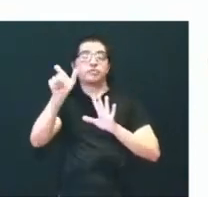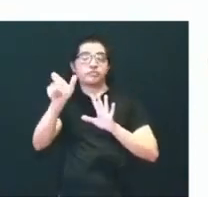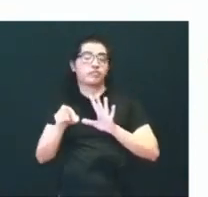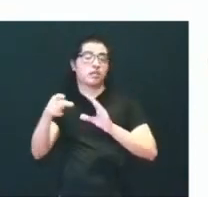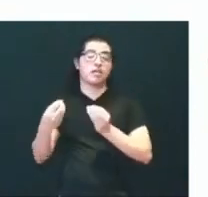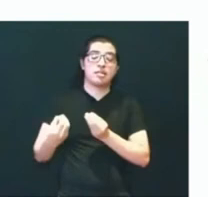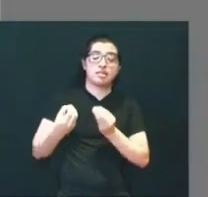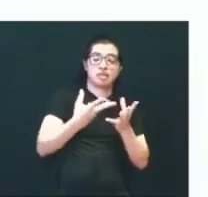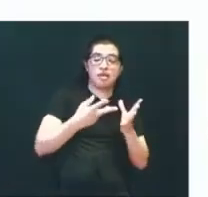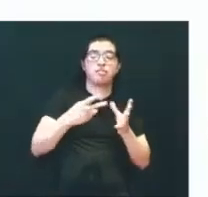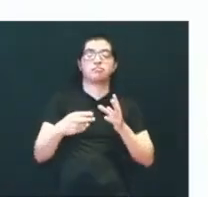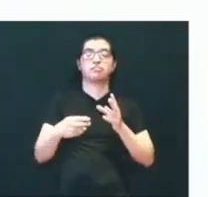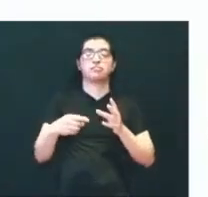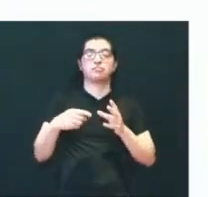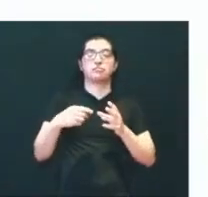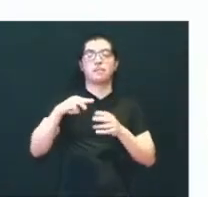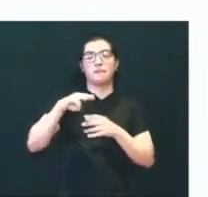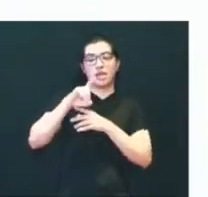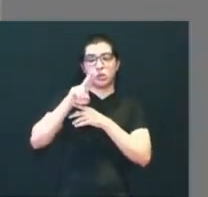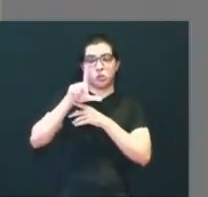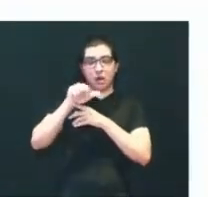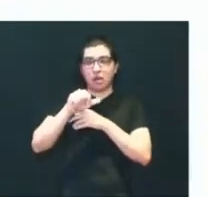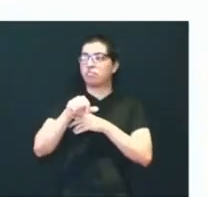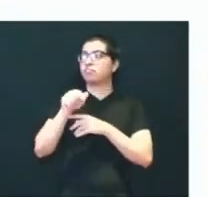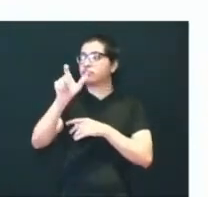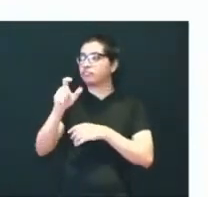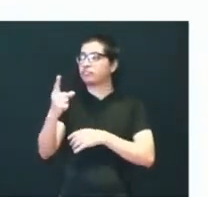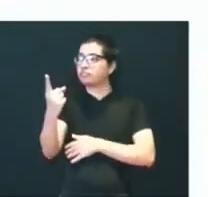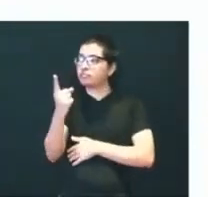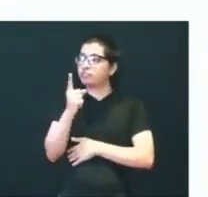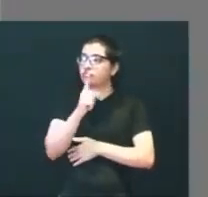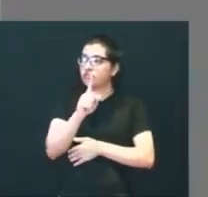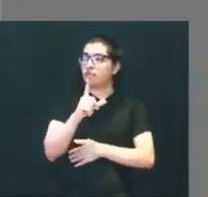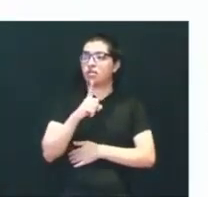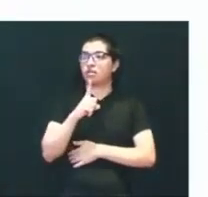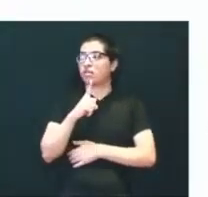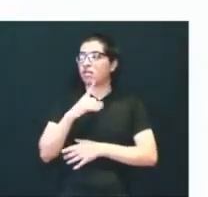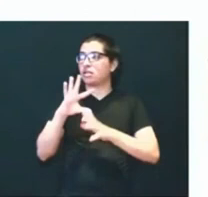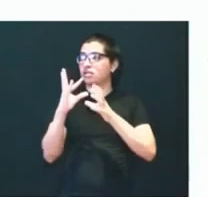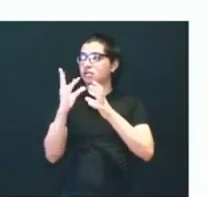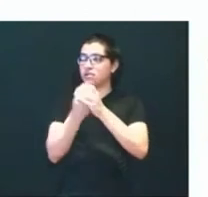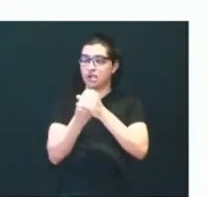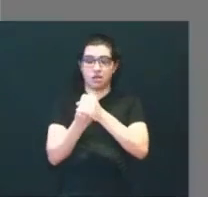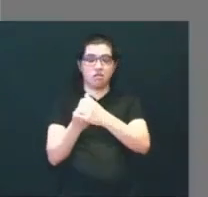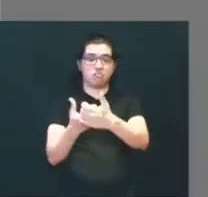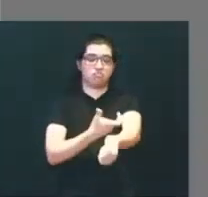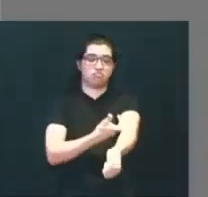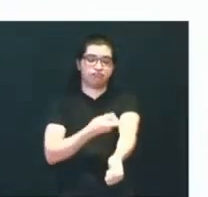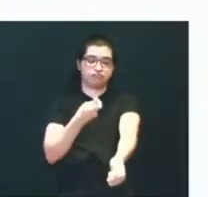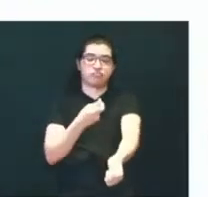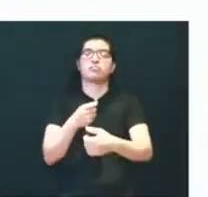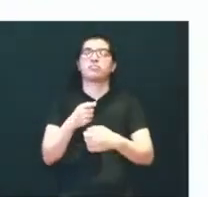vai ter a coleta das células. Essa coleta das células ela é realizada num